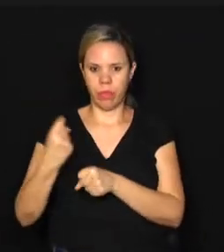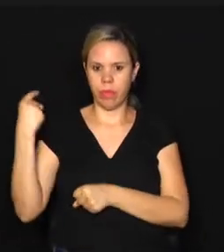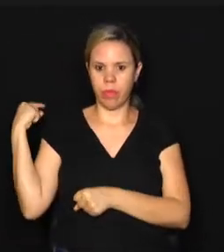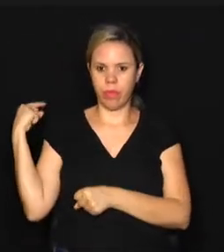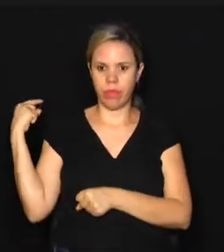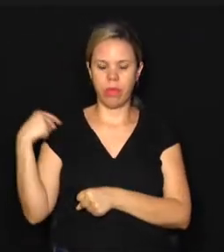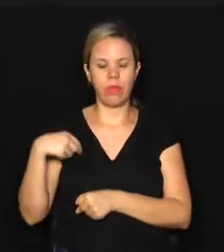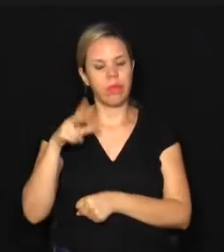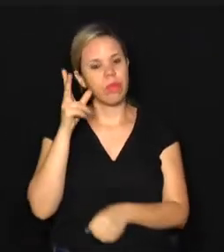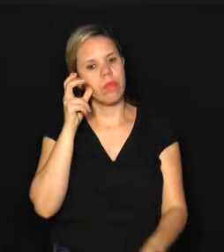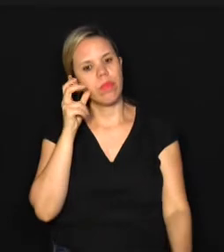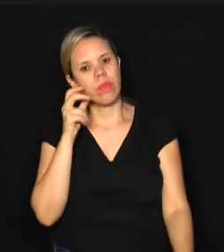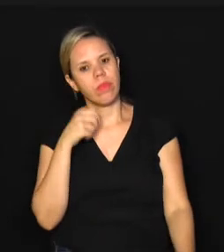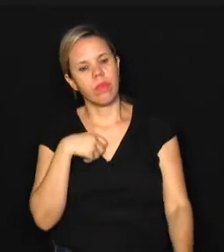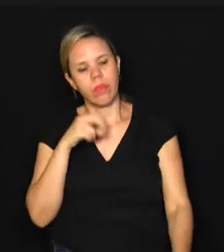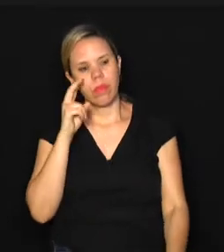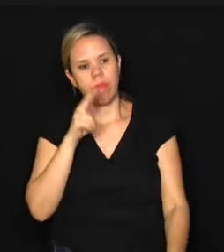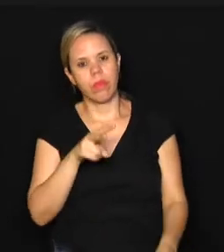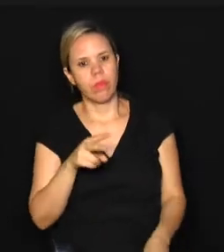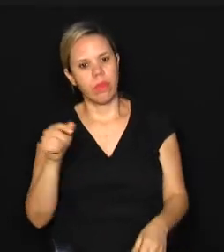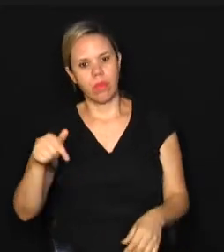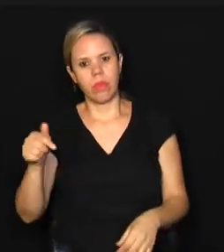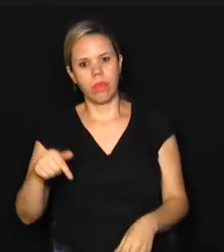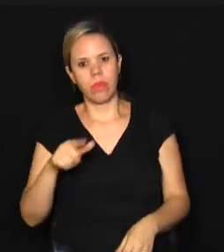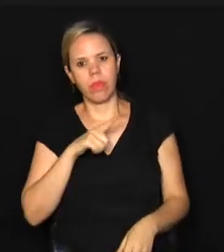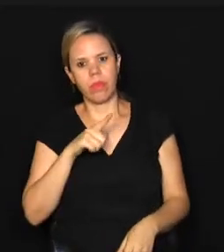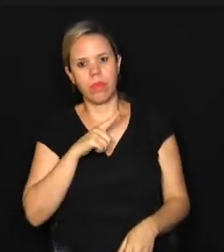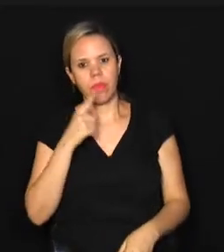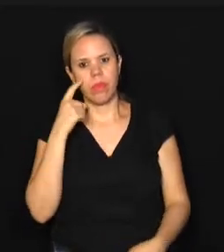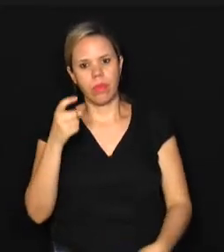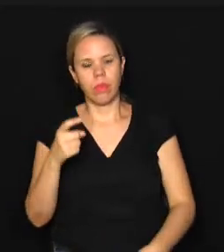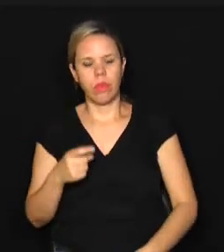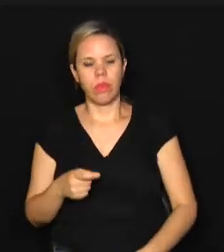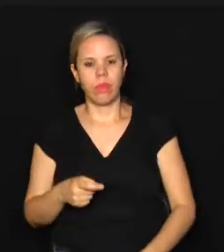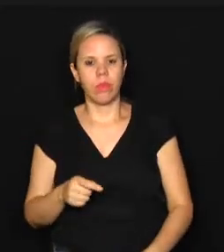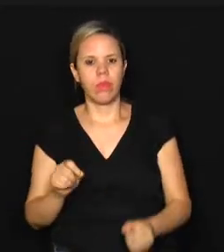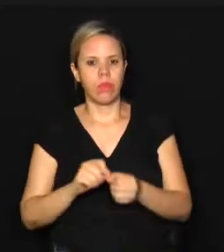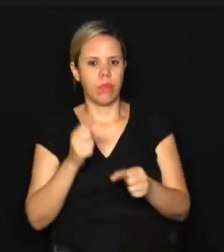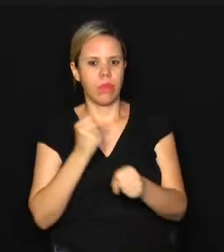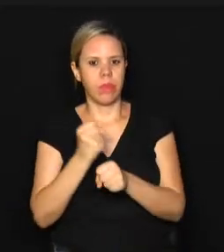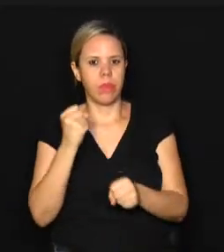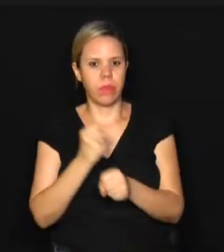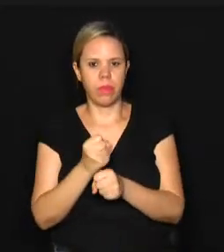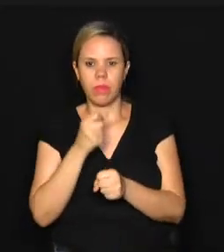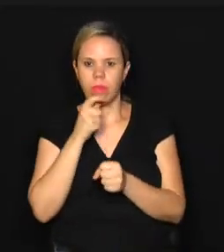nós ouvíamos que aqui tinha intenção de se construir uma represa.